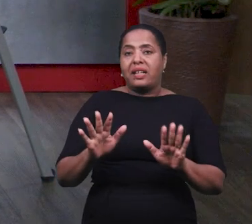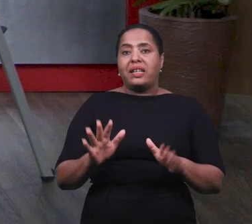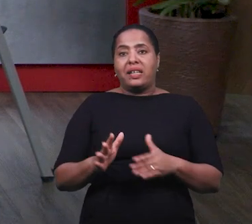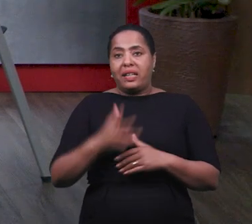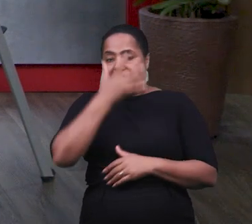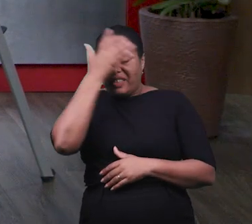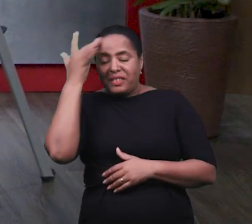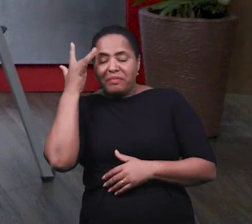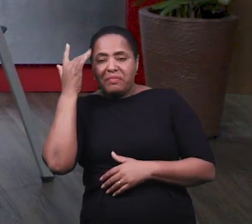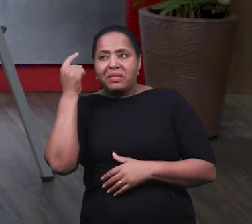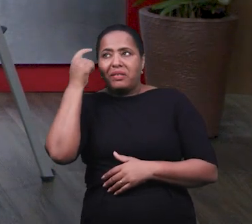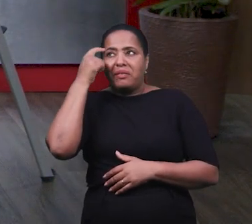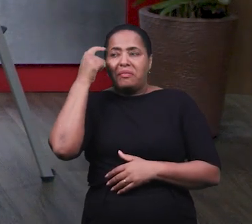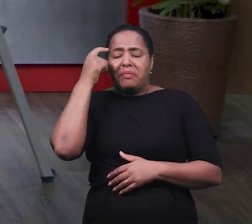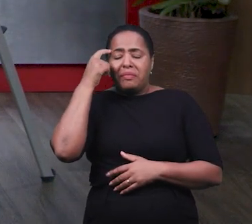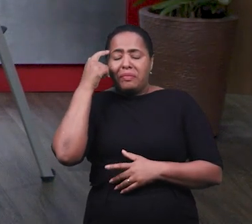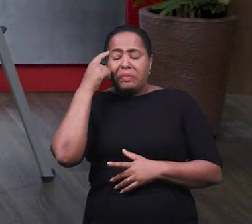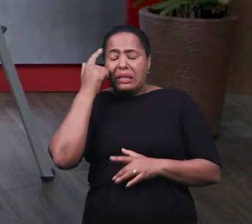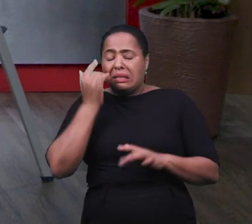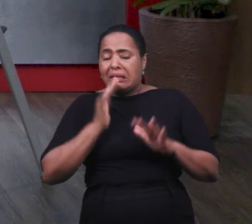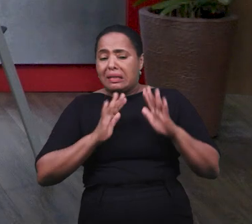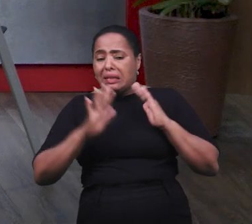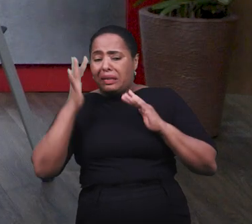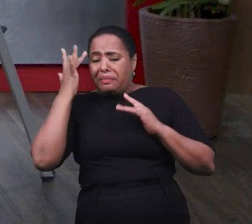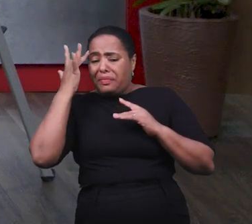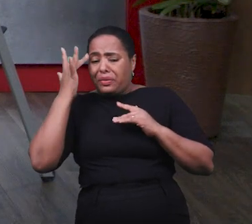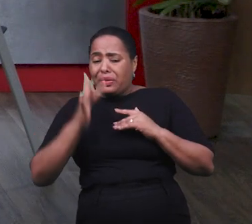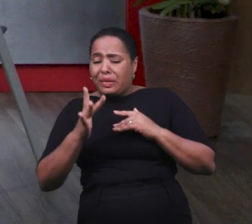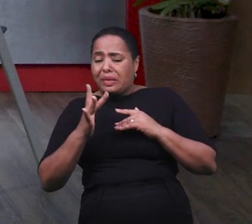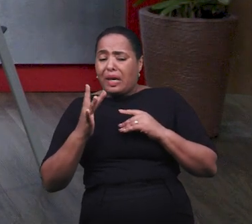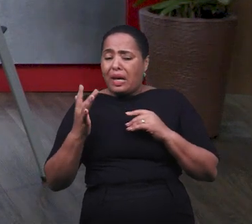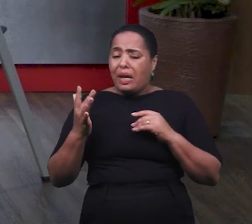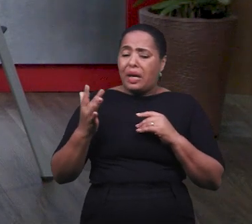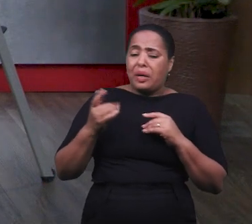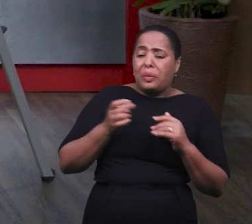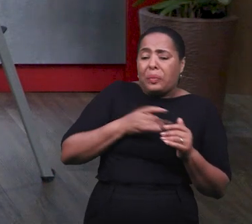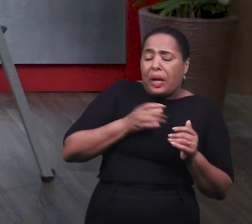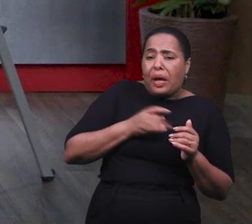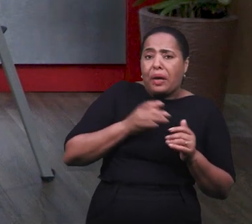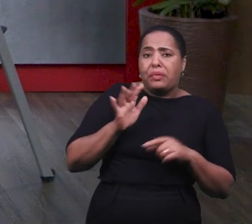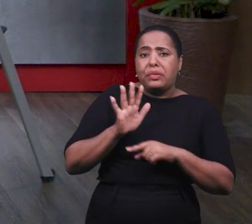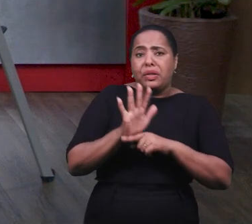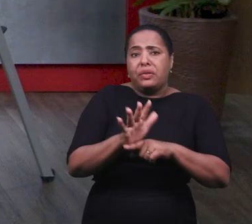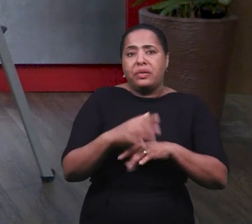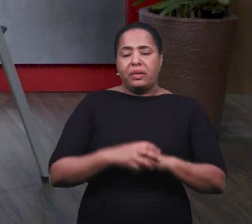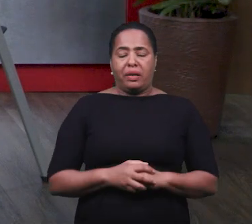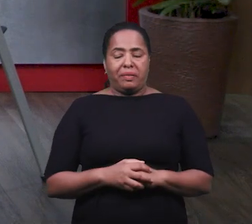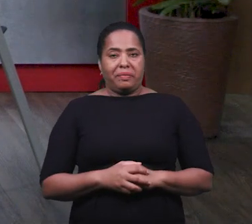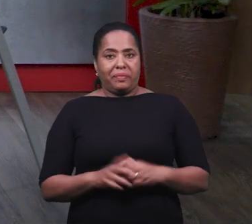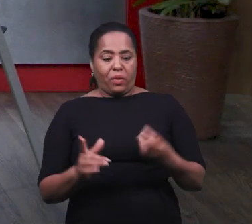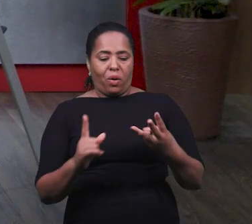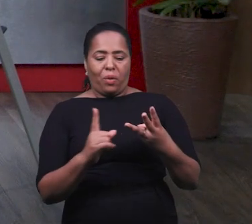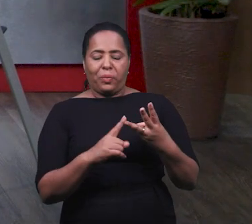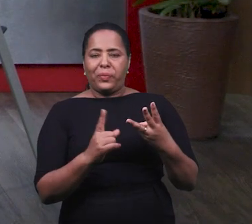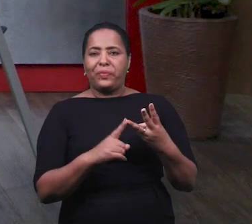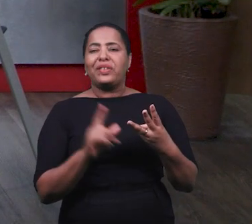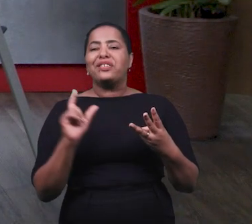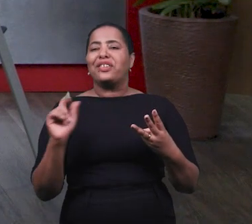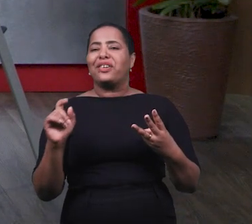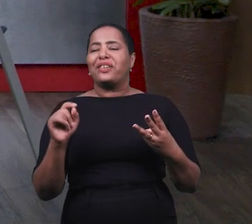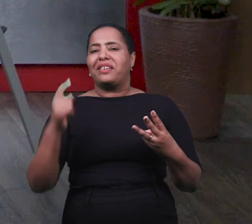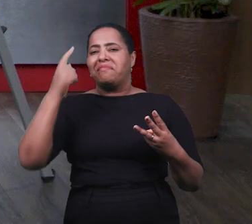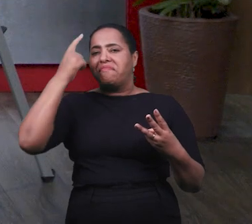as pessoas a ficarem receosas de até ajudar, né? A terceira opção é a seguinte, vamos pensar,